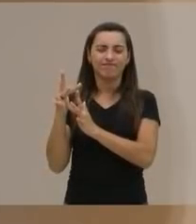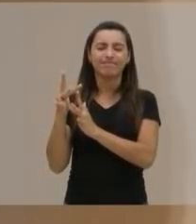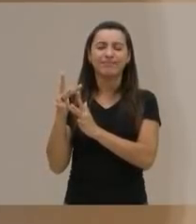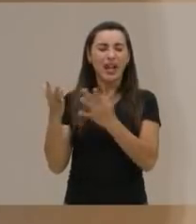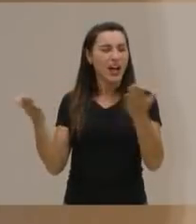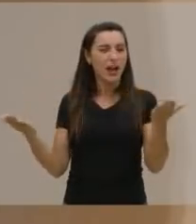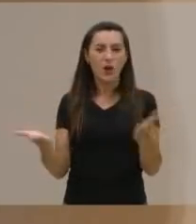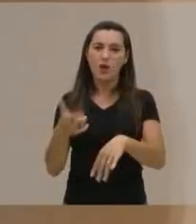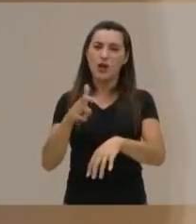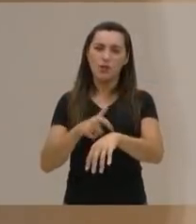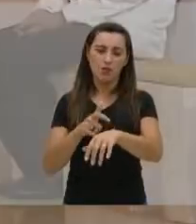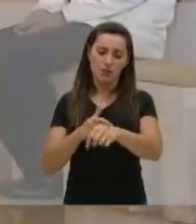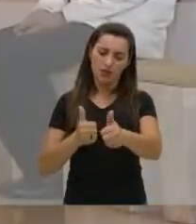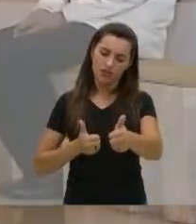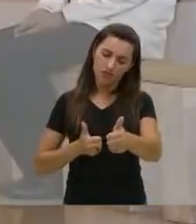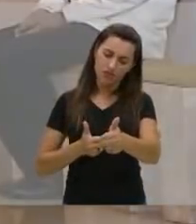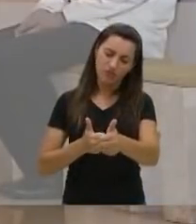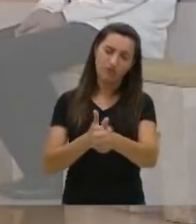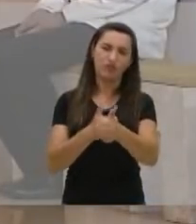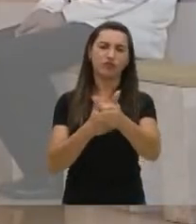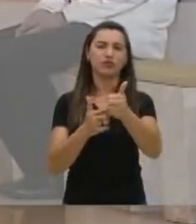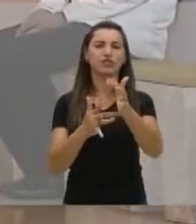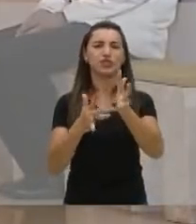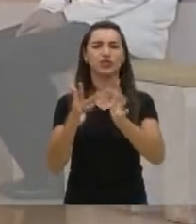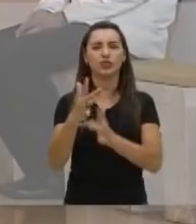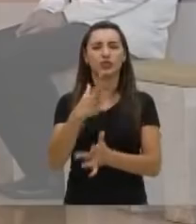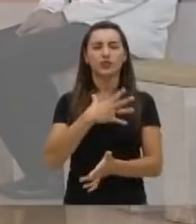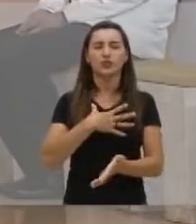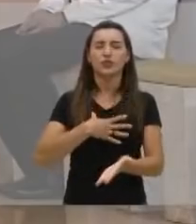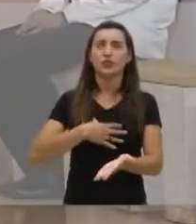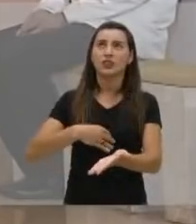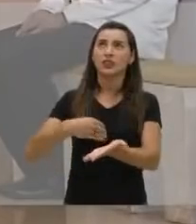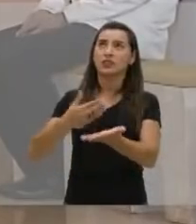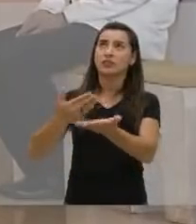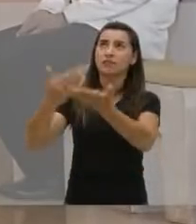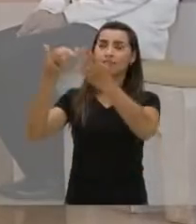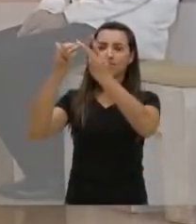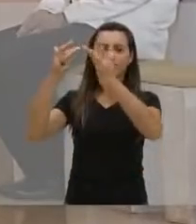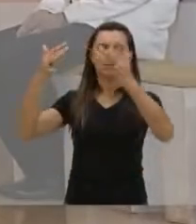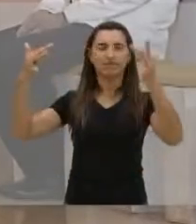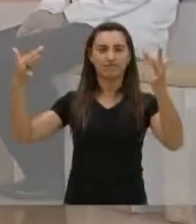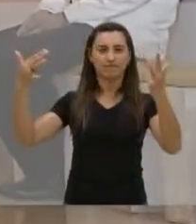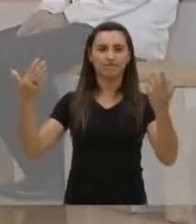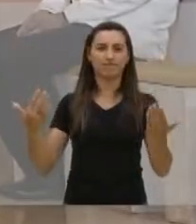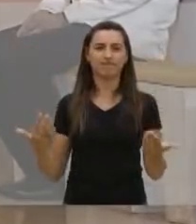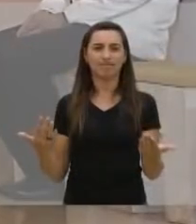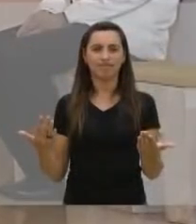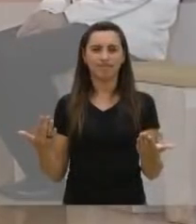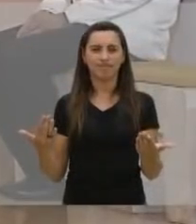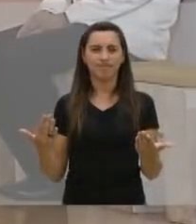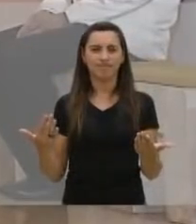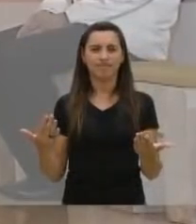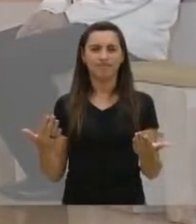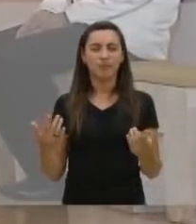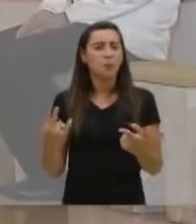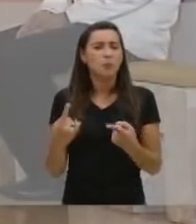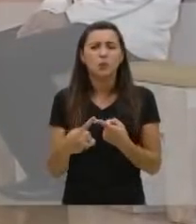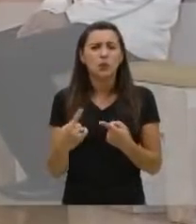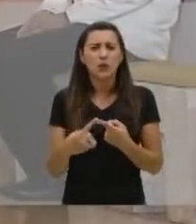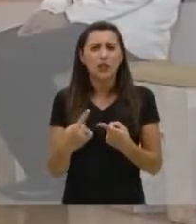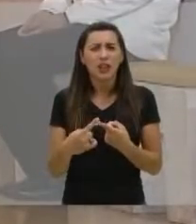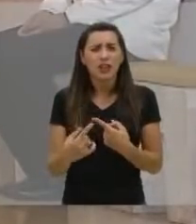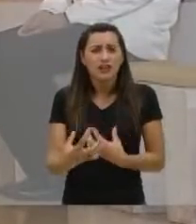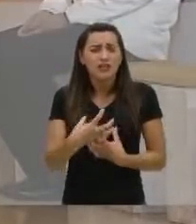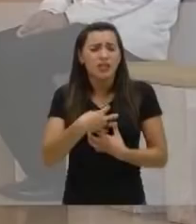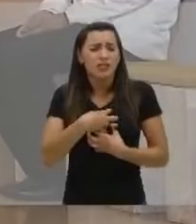Filho do Homem vai ser glorificado, e Ele diz essa frase, que certamente Ele viu muitas